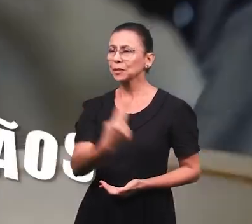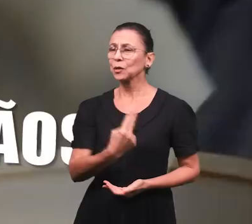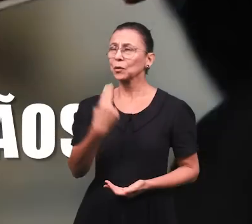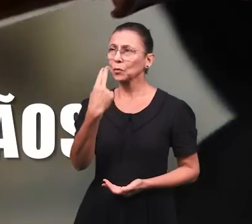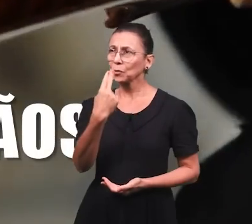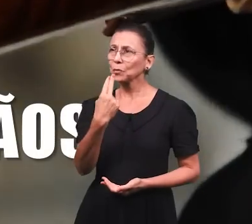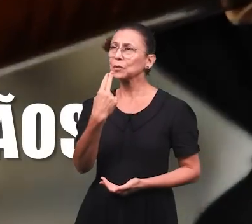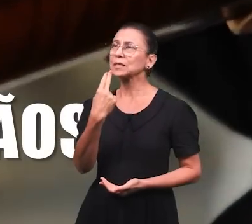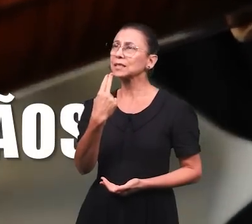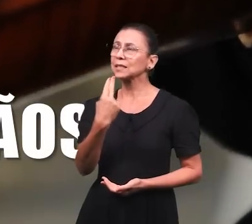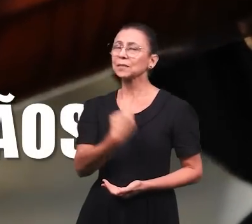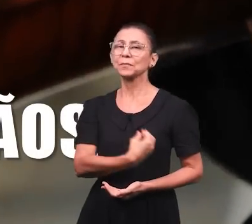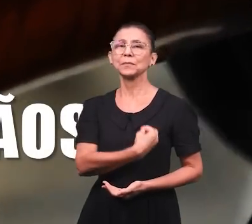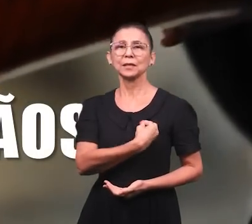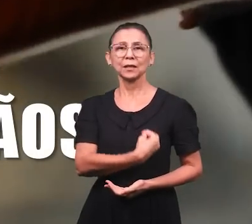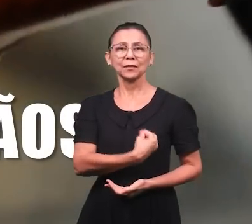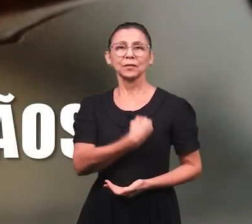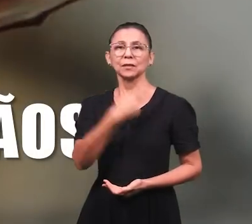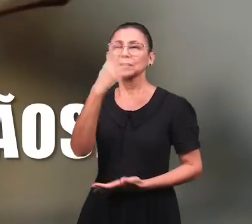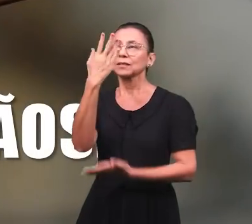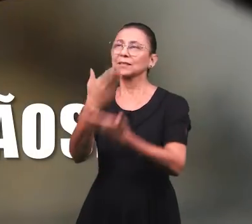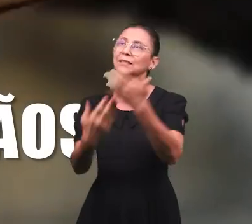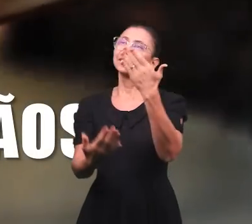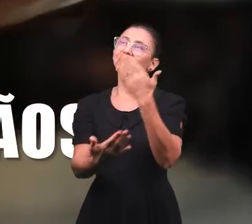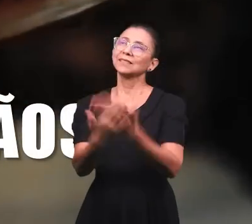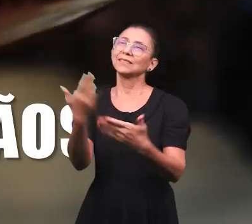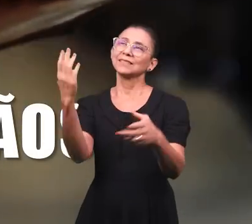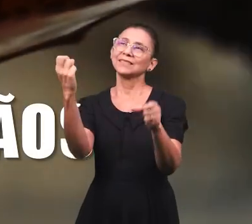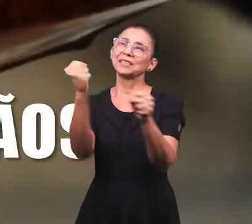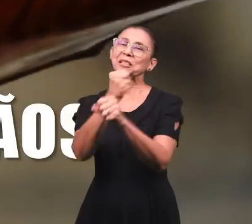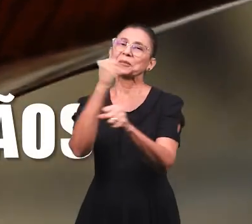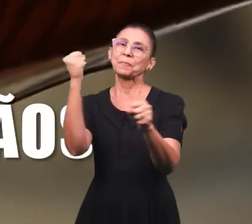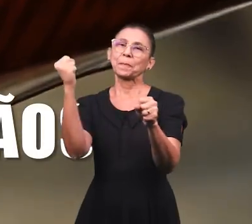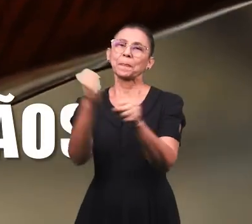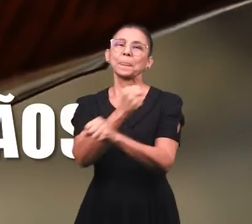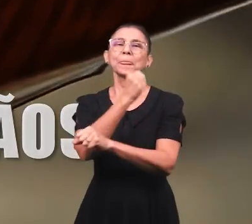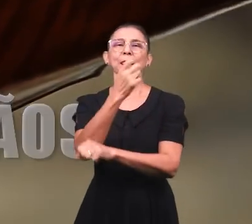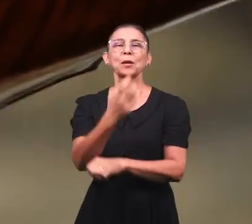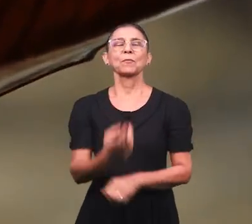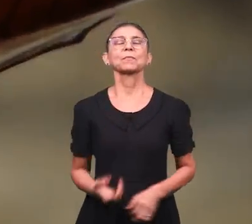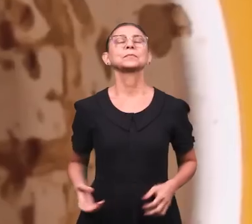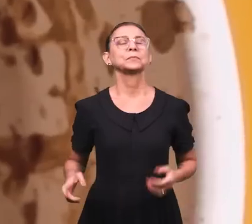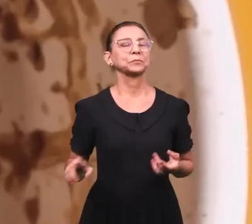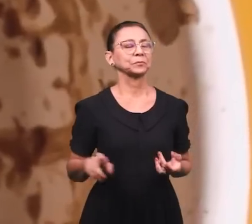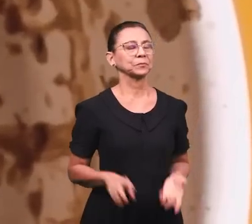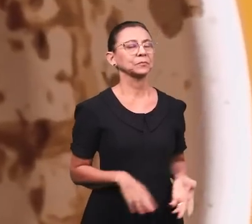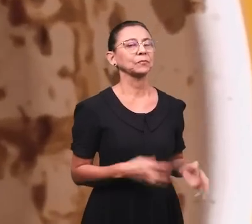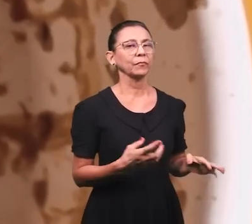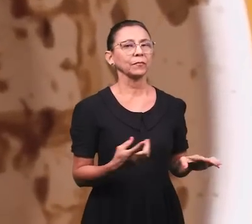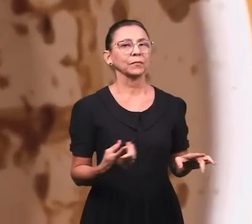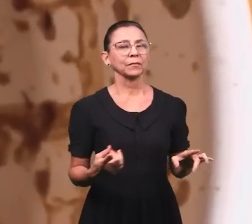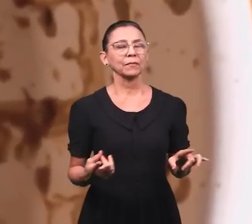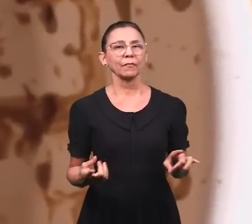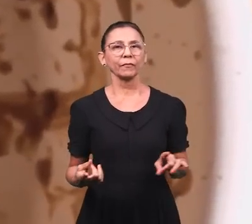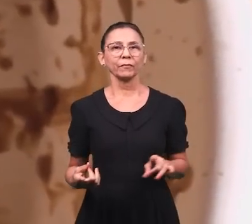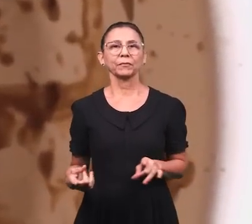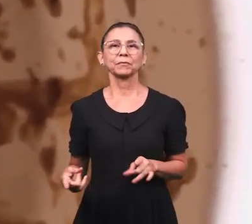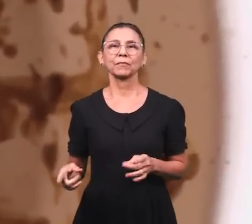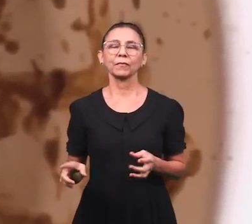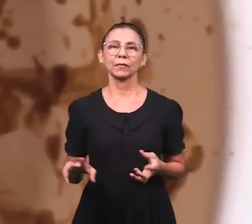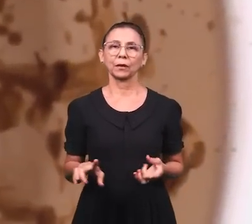mim instrumento em tuas mãos, um